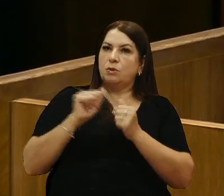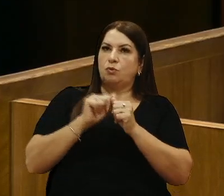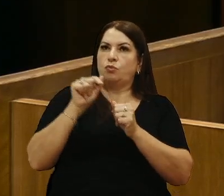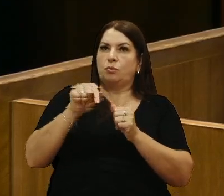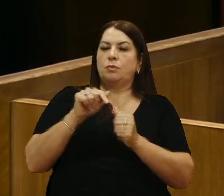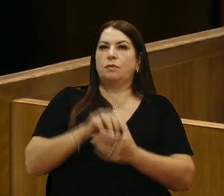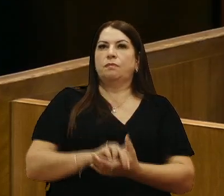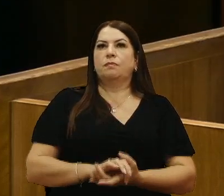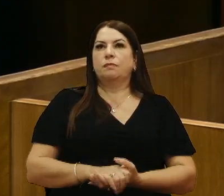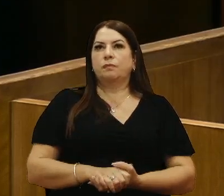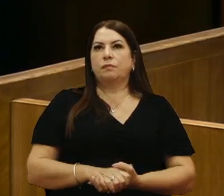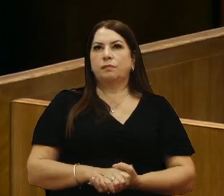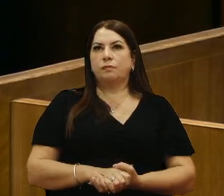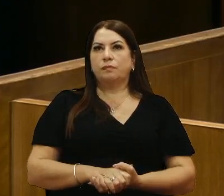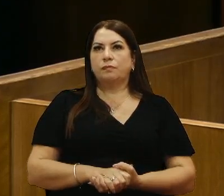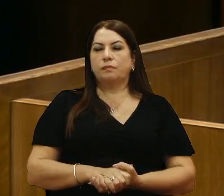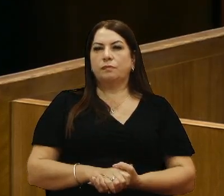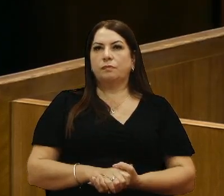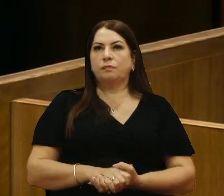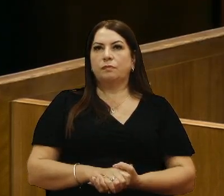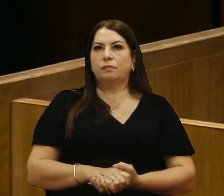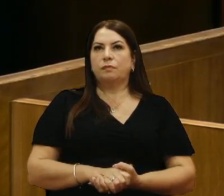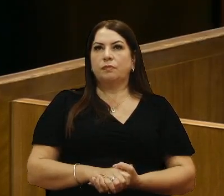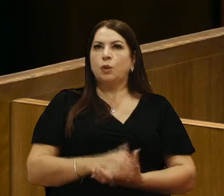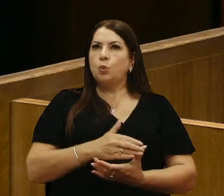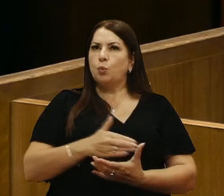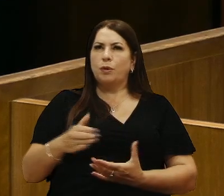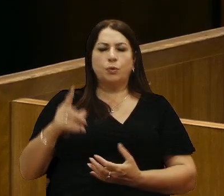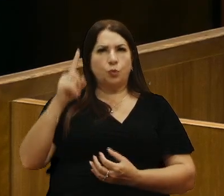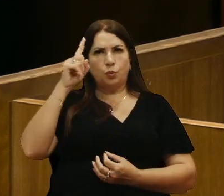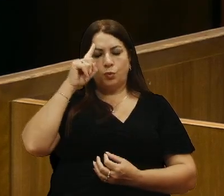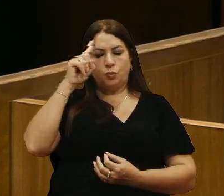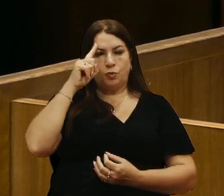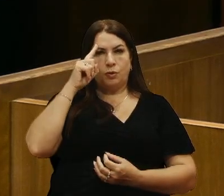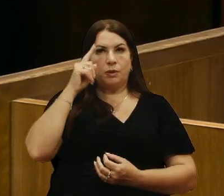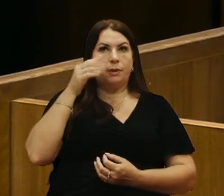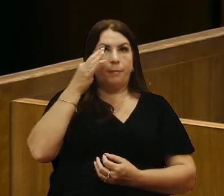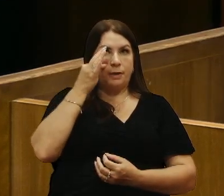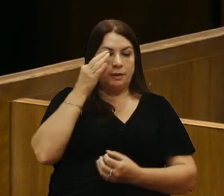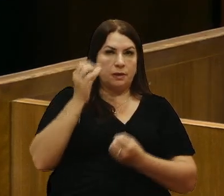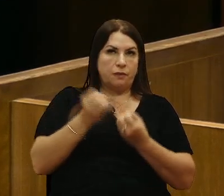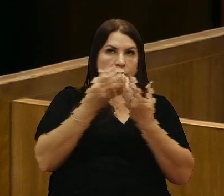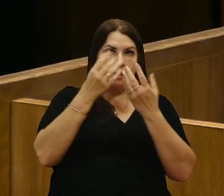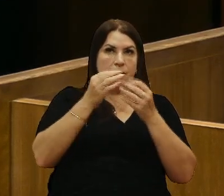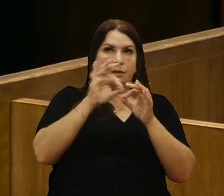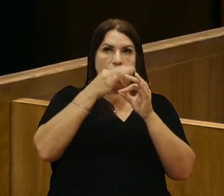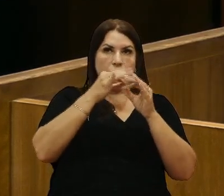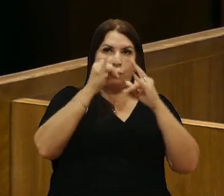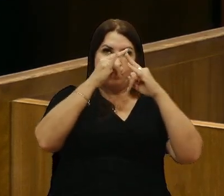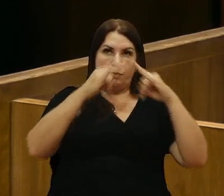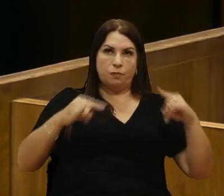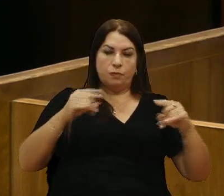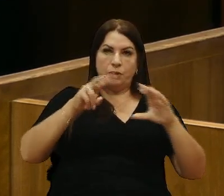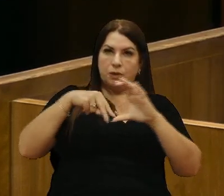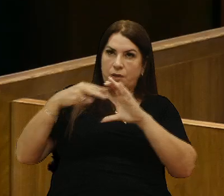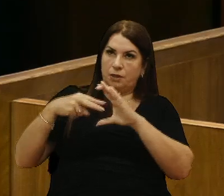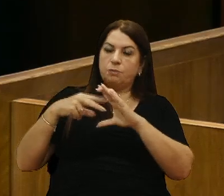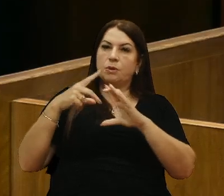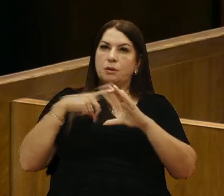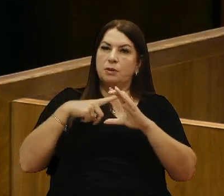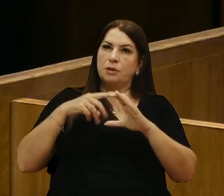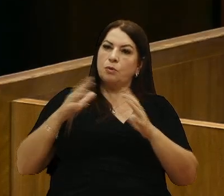aqui. Durante todos esses dias estamos presentes na Festa da Uva com o estande da Câmara de Vereadores,